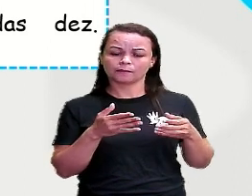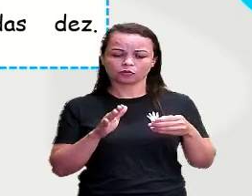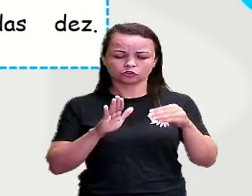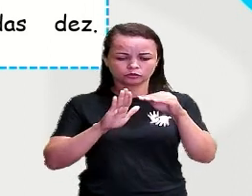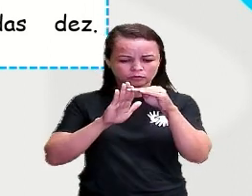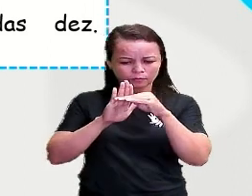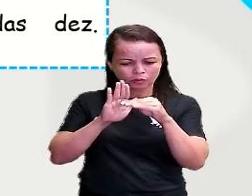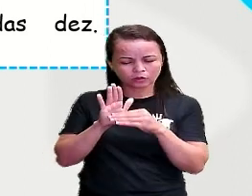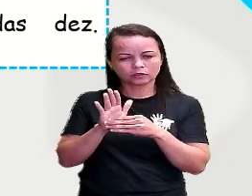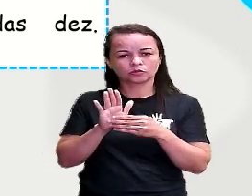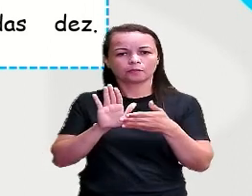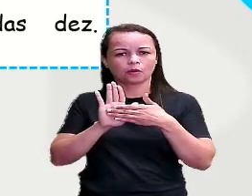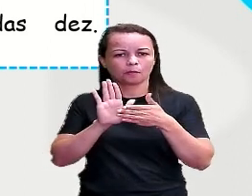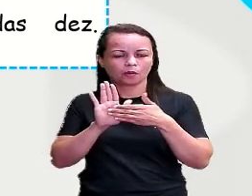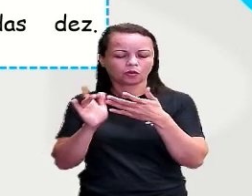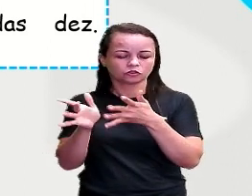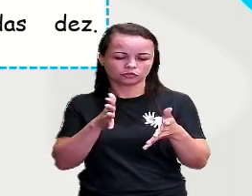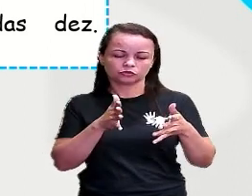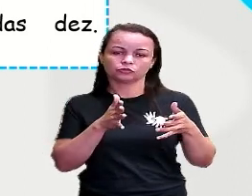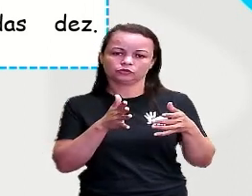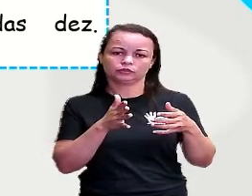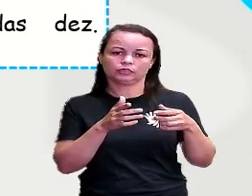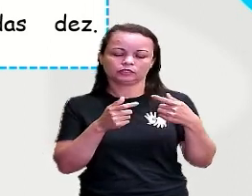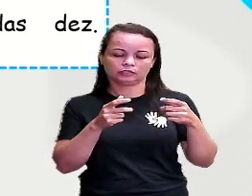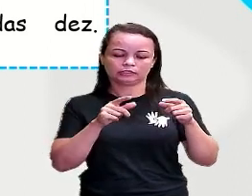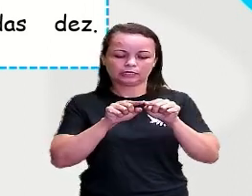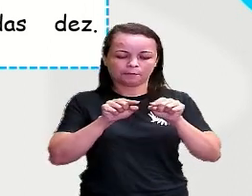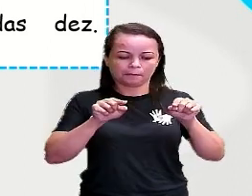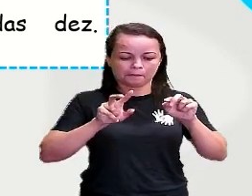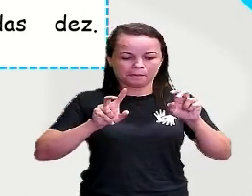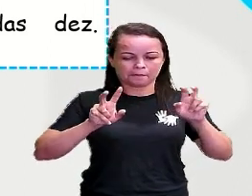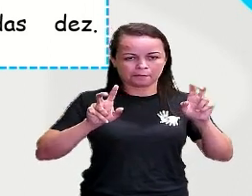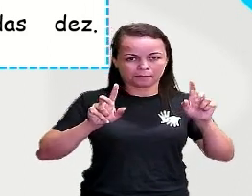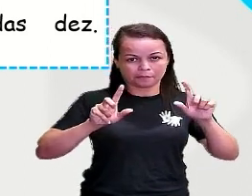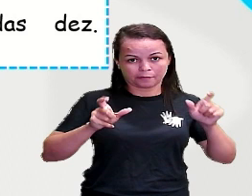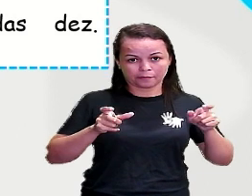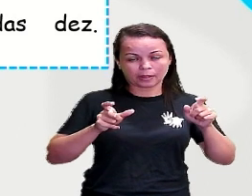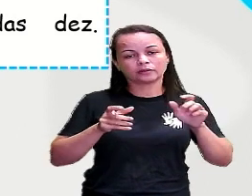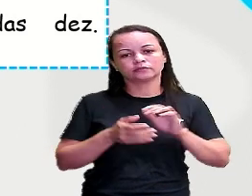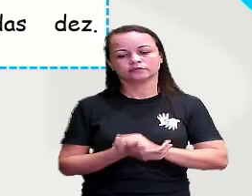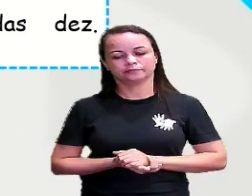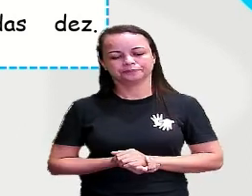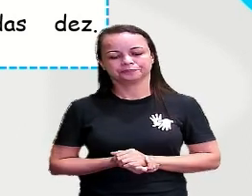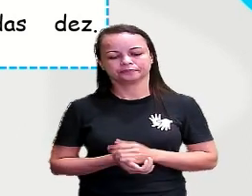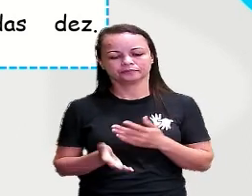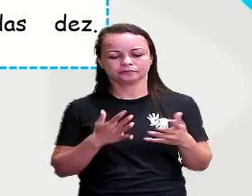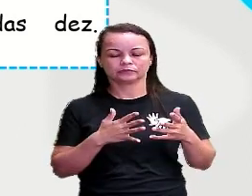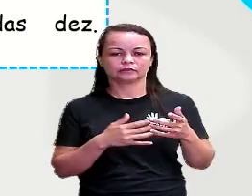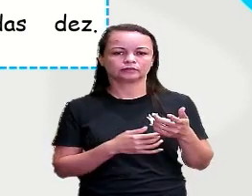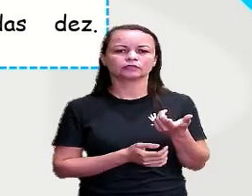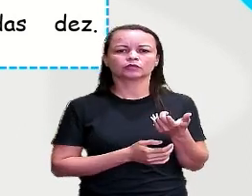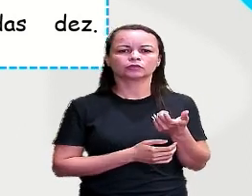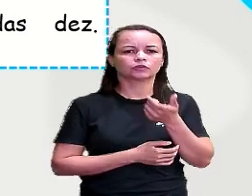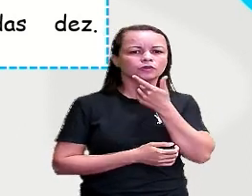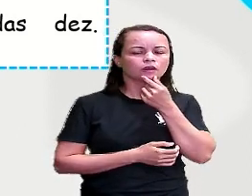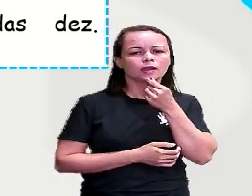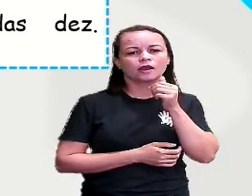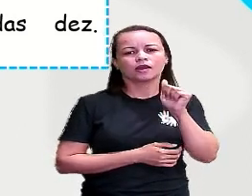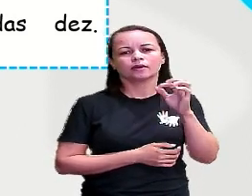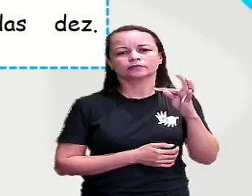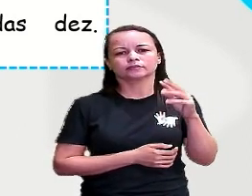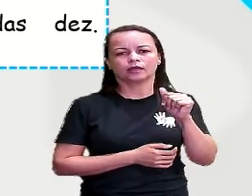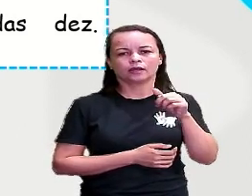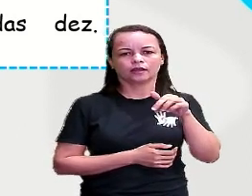dos termos propostos pelas alternativas entre parênteses. Então, na letra A, o atacante aproveitou a jogada distraída e